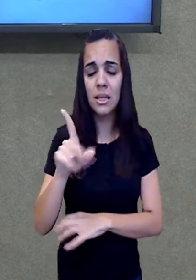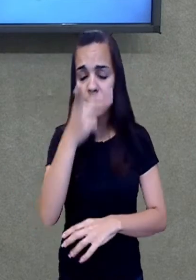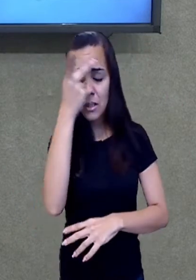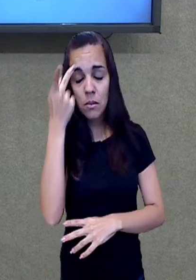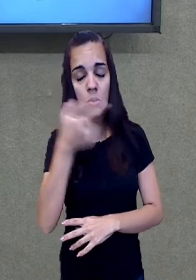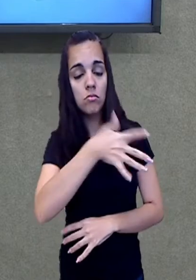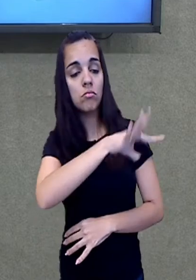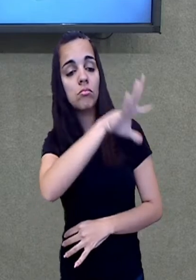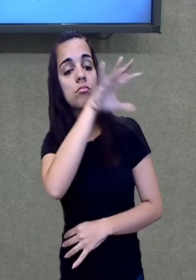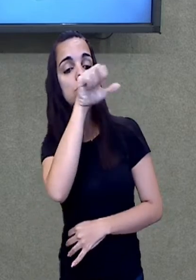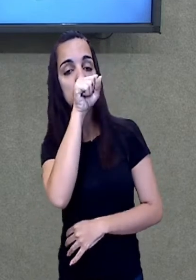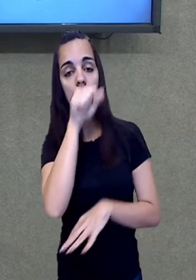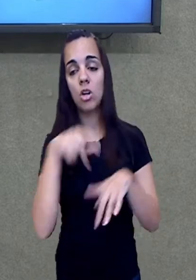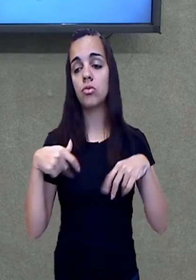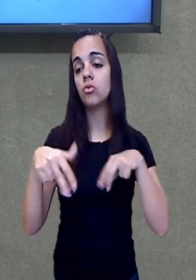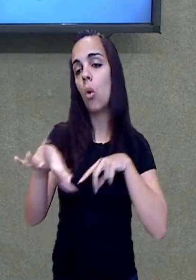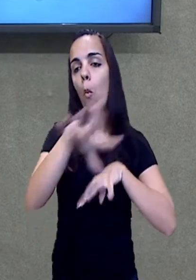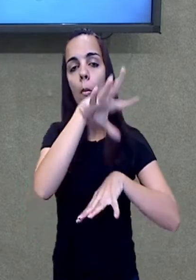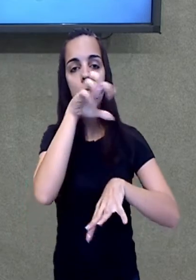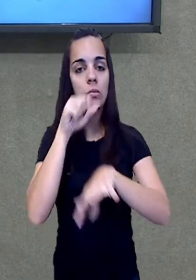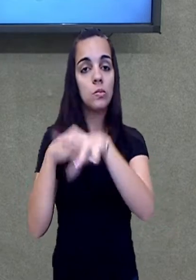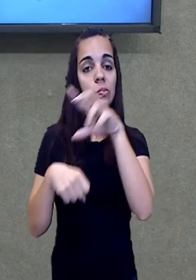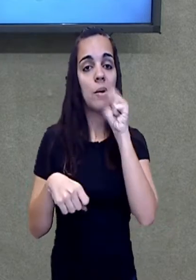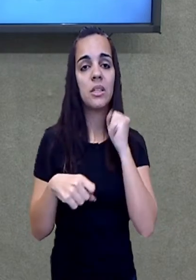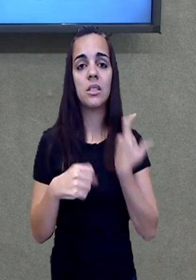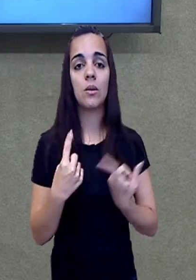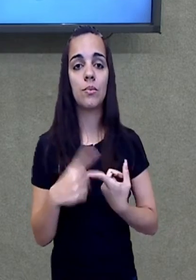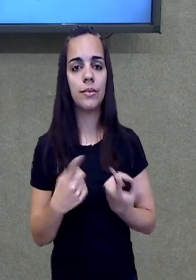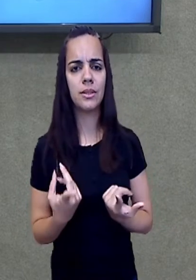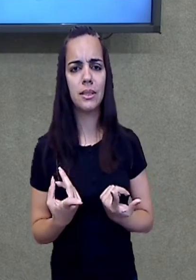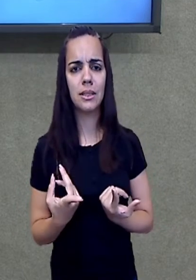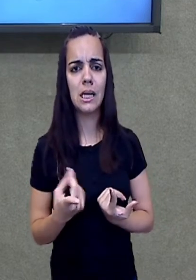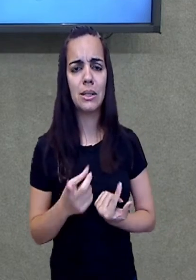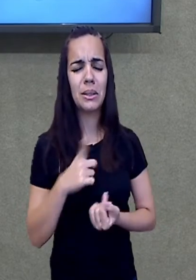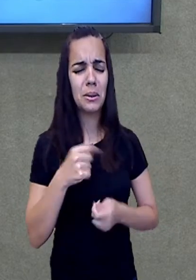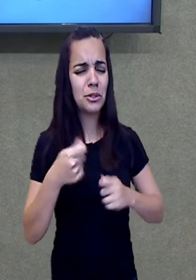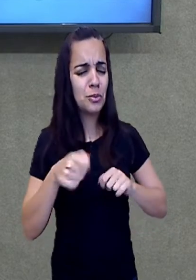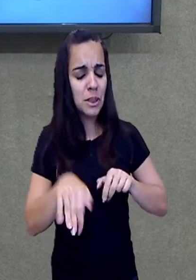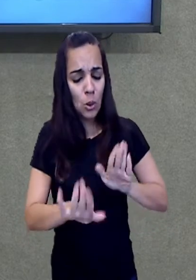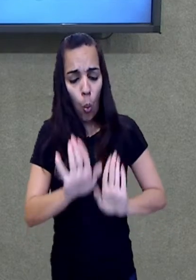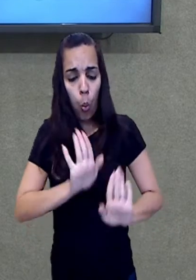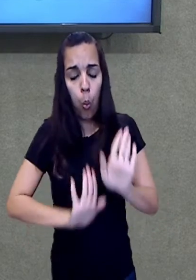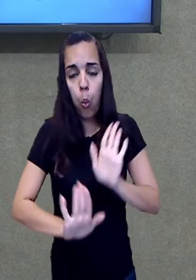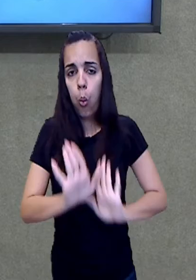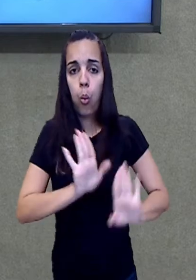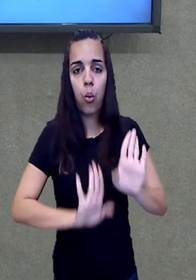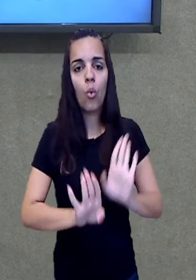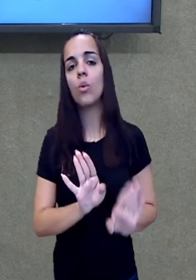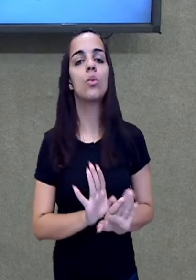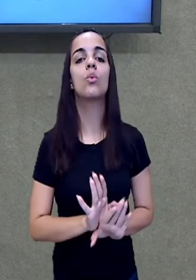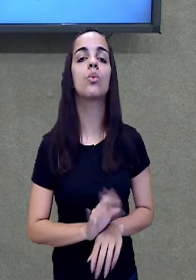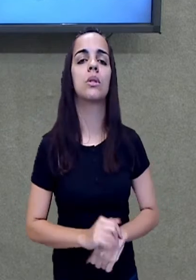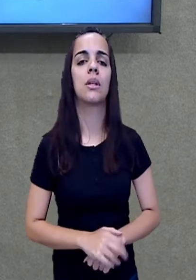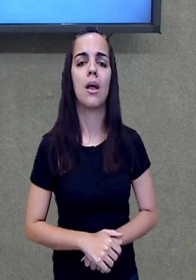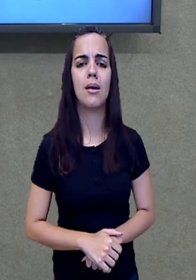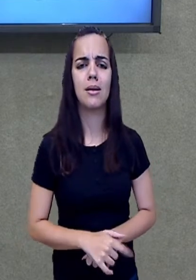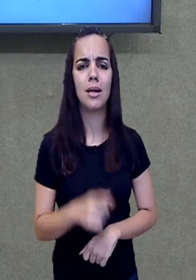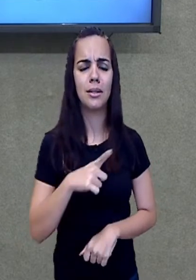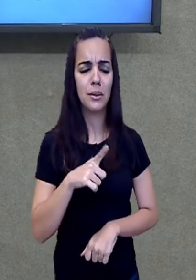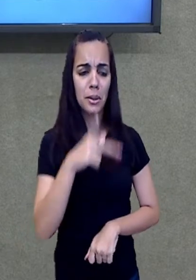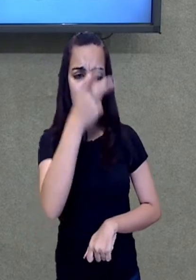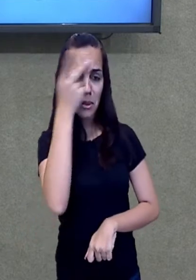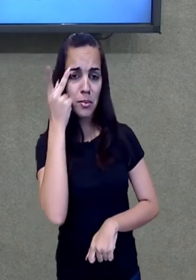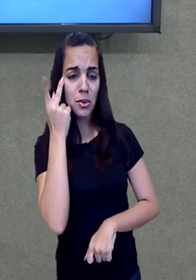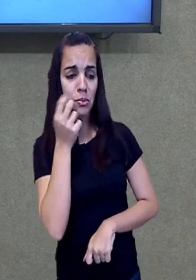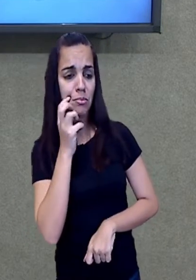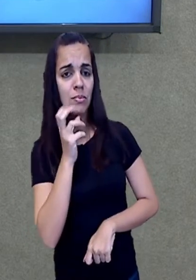respirando aquele ar. Então a mineração demanda inúmeros cuidados com a natureza e com as